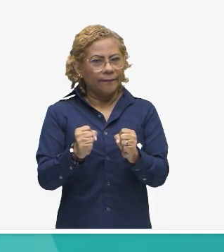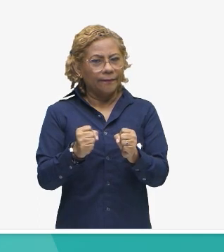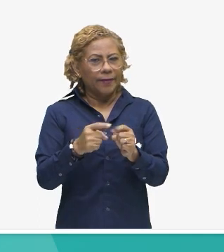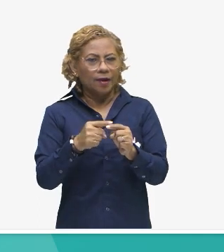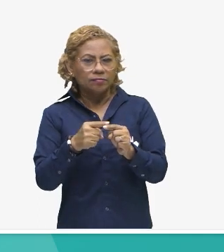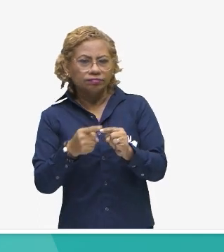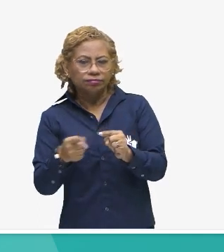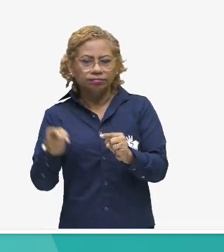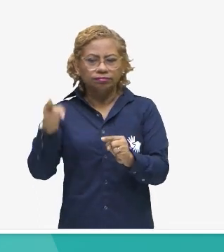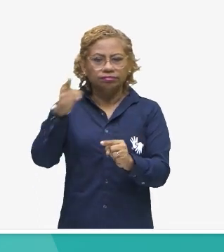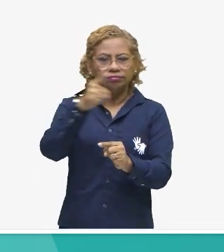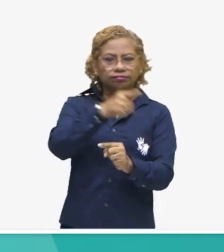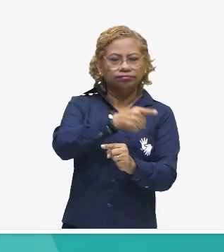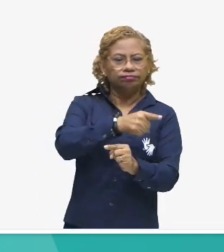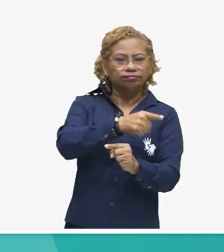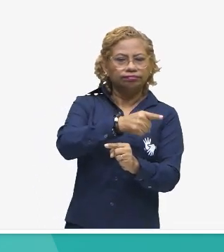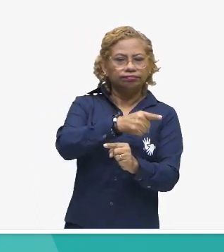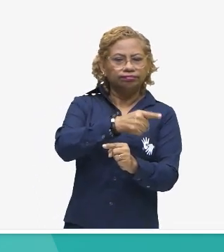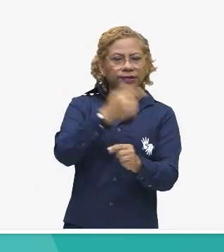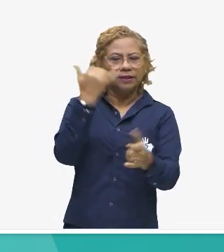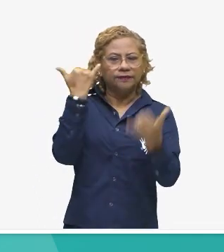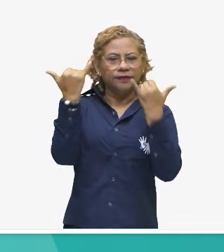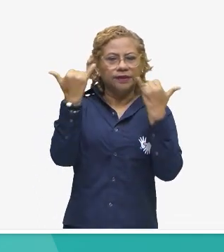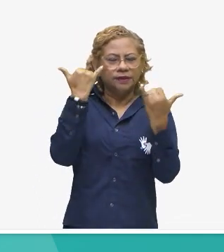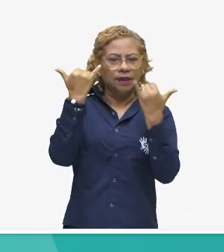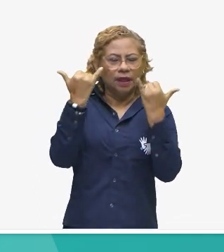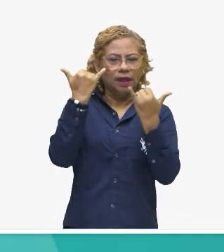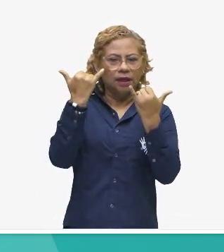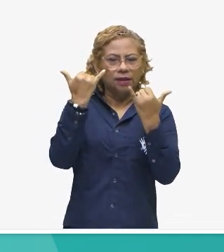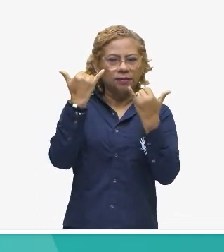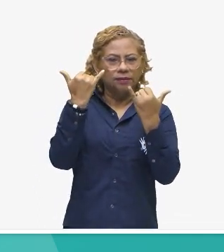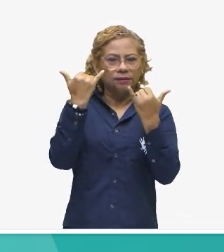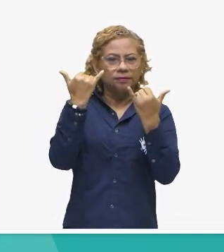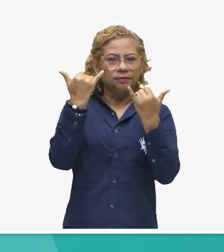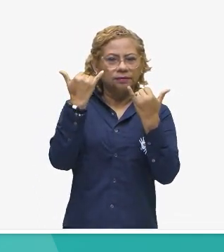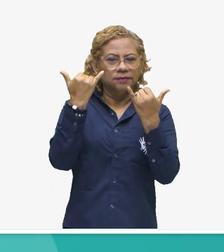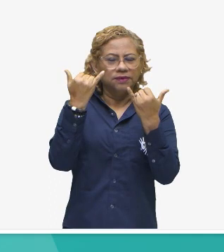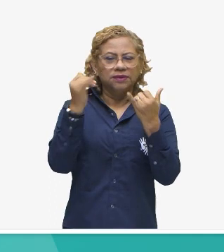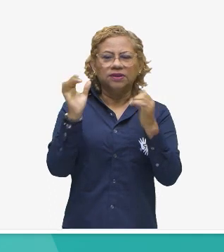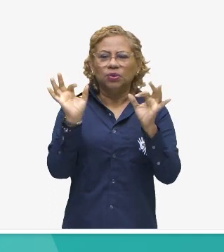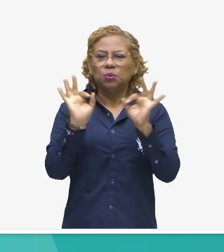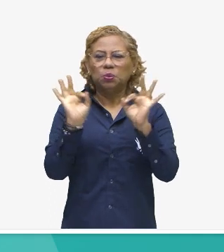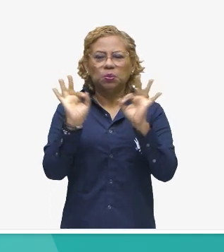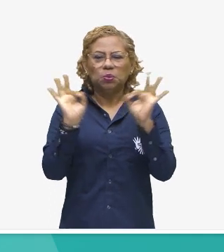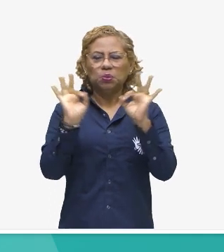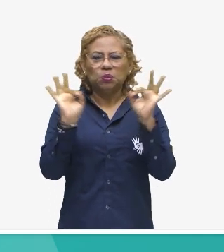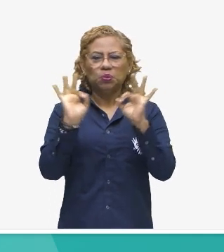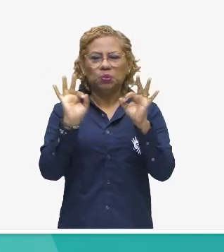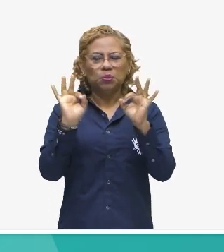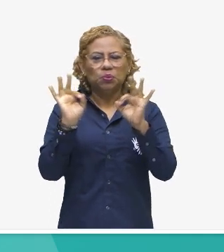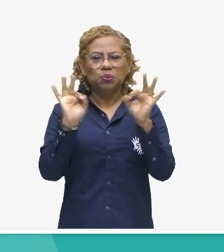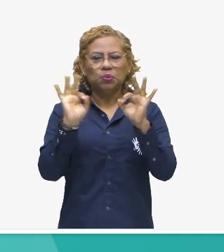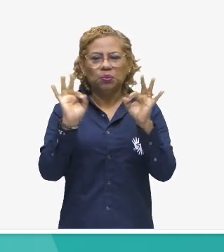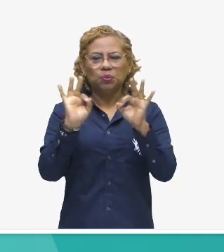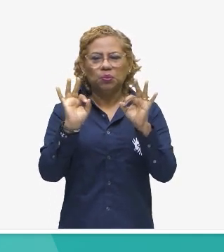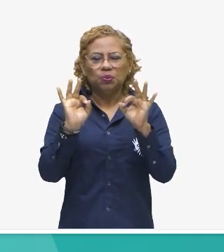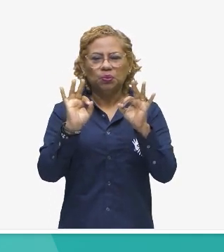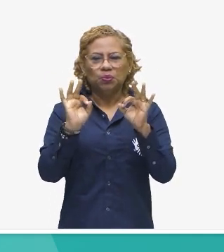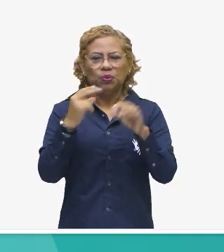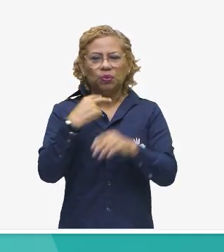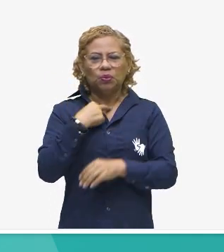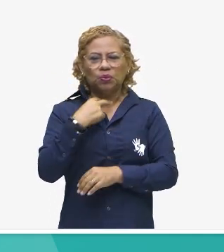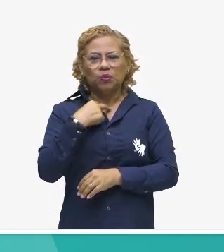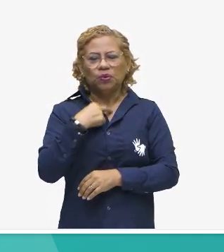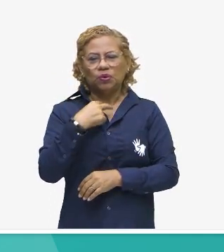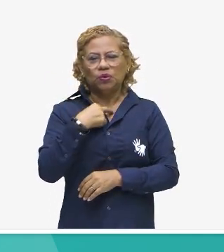que não poderia futuramente ter filhos. Então, aqui neste exemplo, a